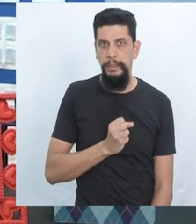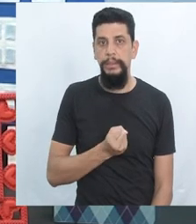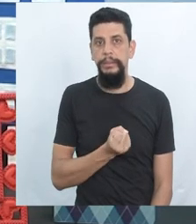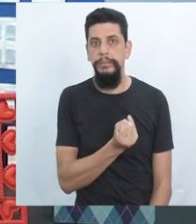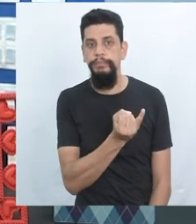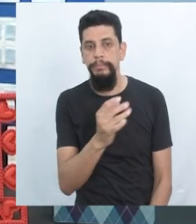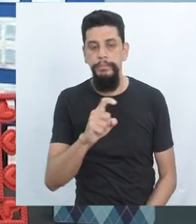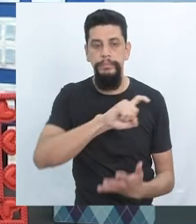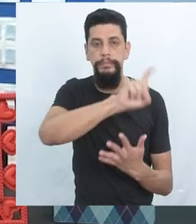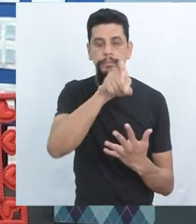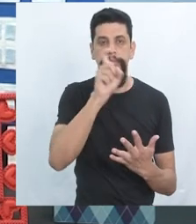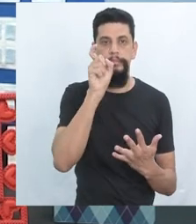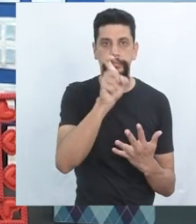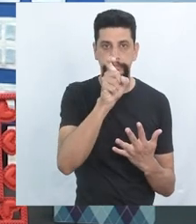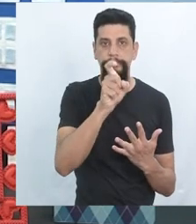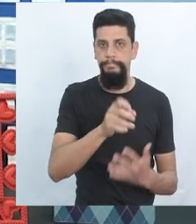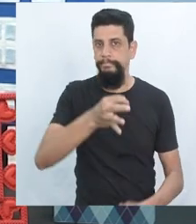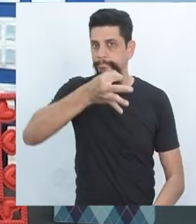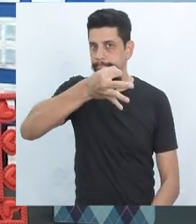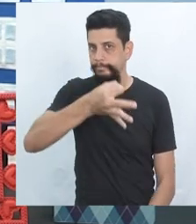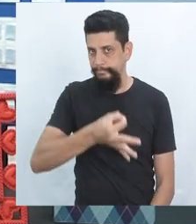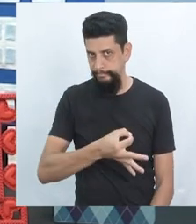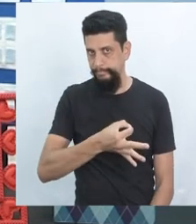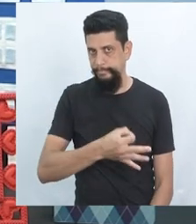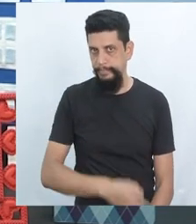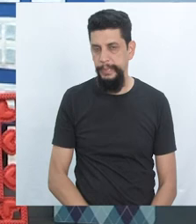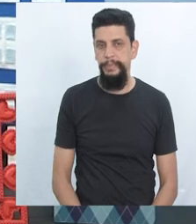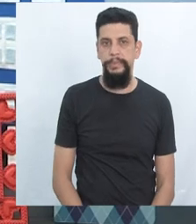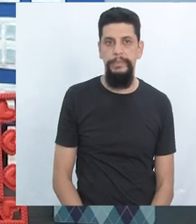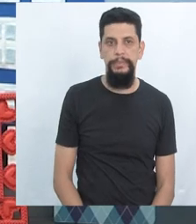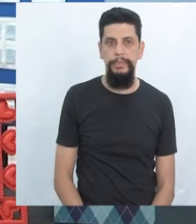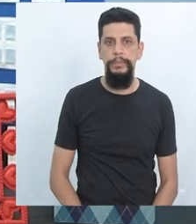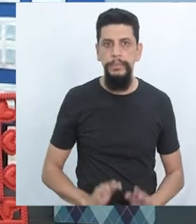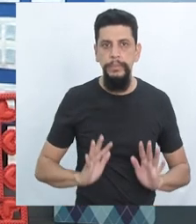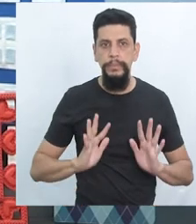Já temos então algumas hipóteses, certo?